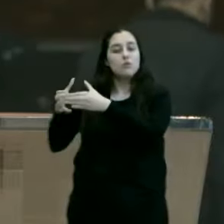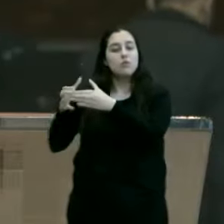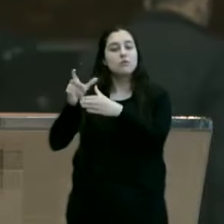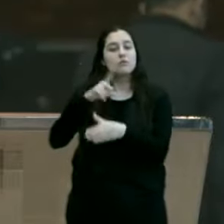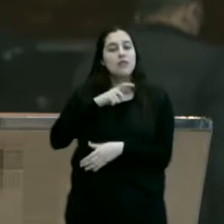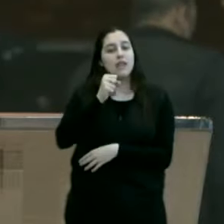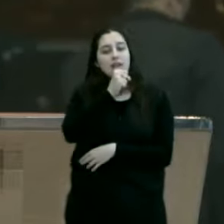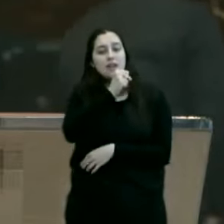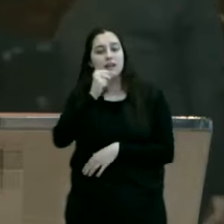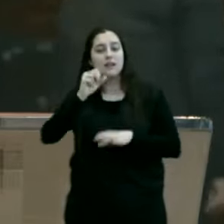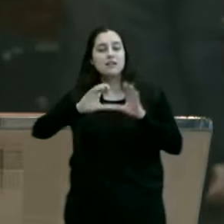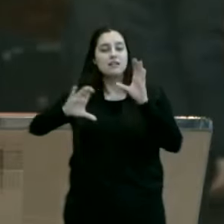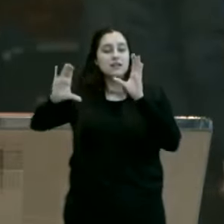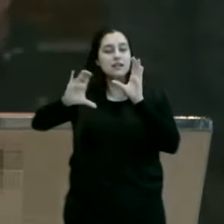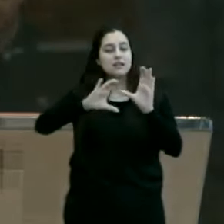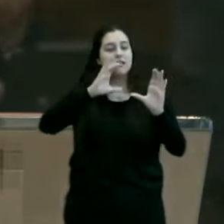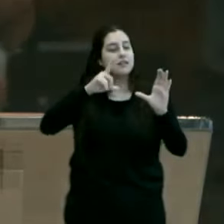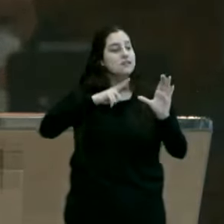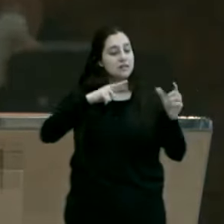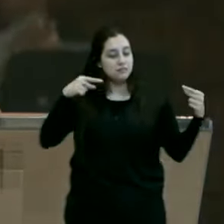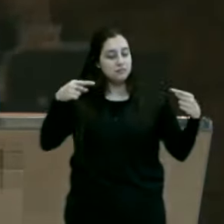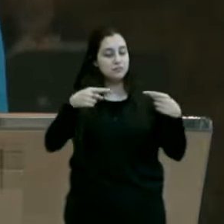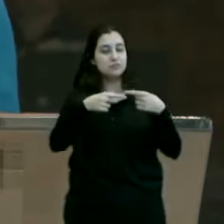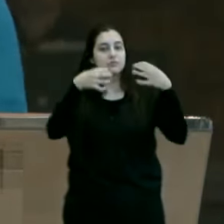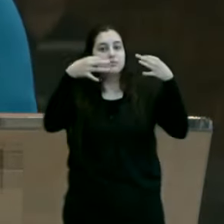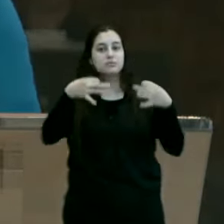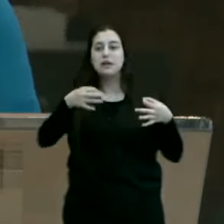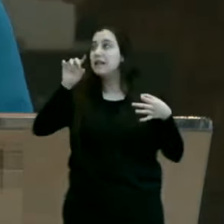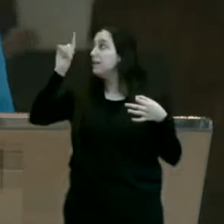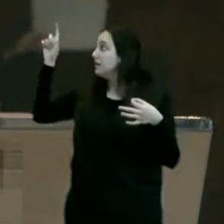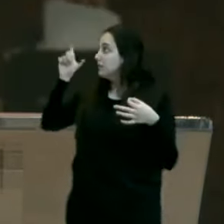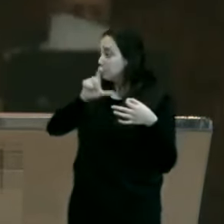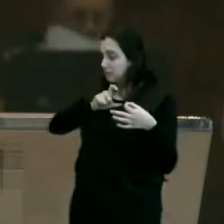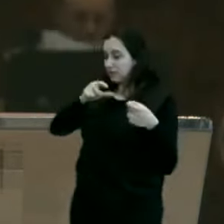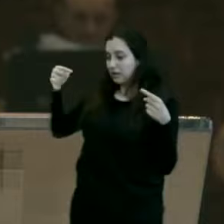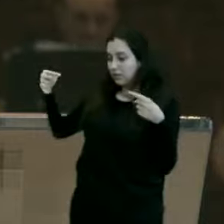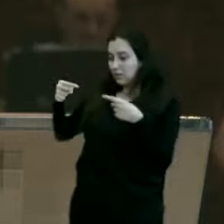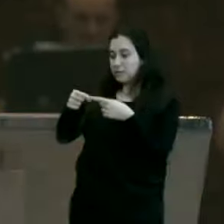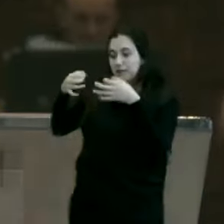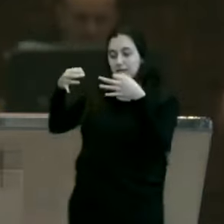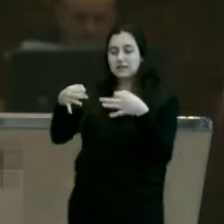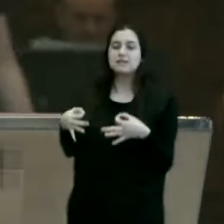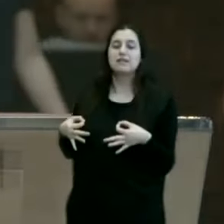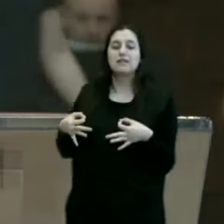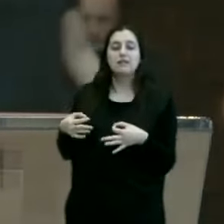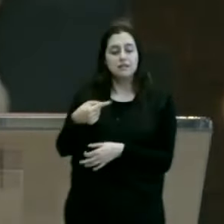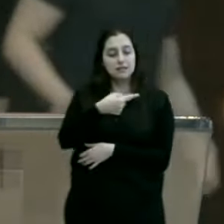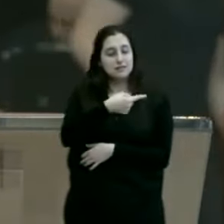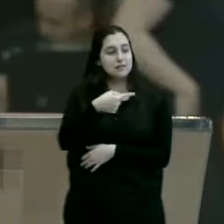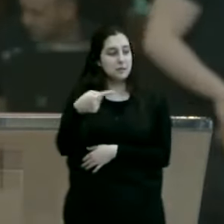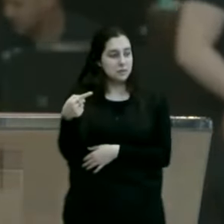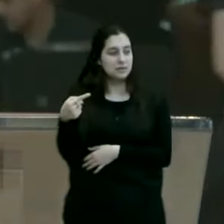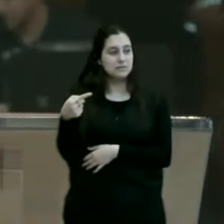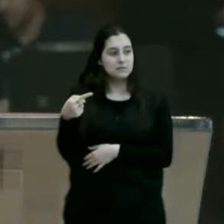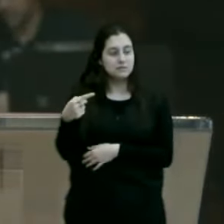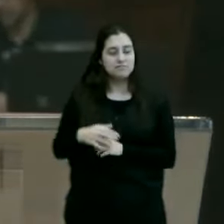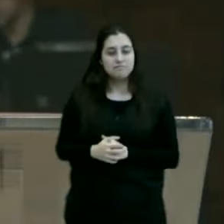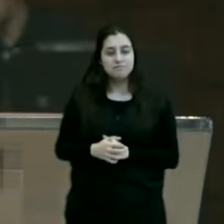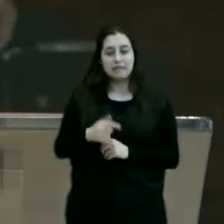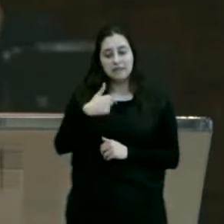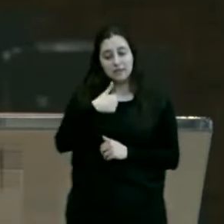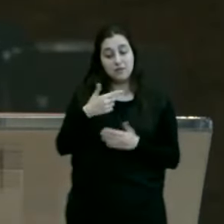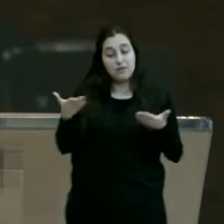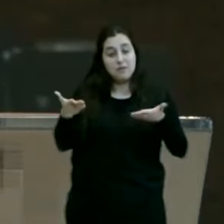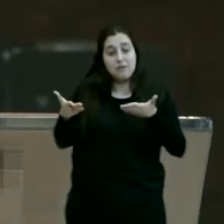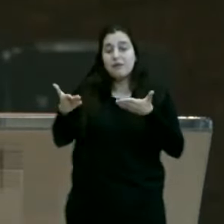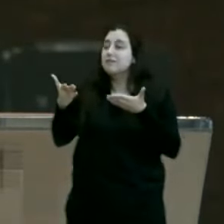ia totalmente de encontro à palavra que Ele queimou no meu coração nessa semana. E eu celebro a Jesus